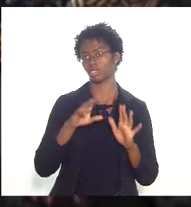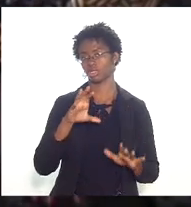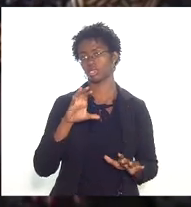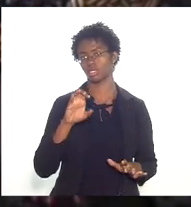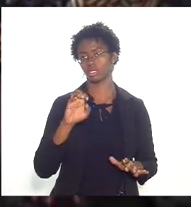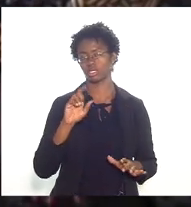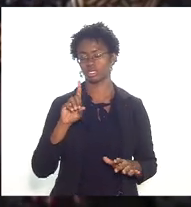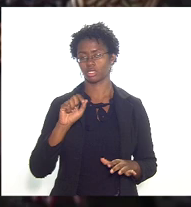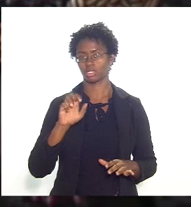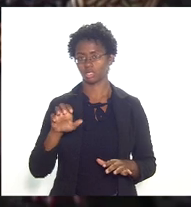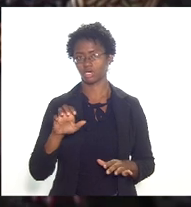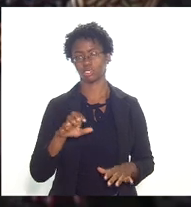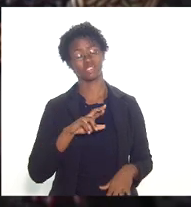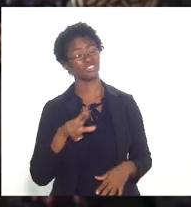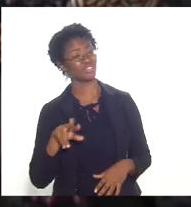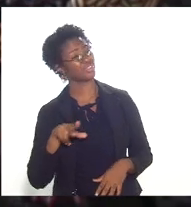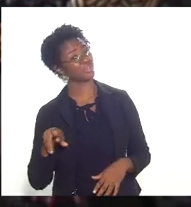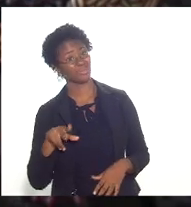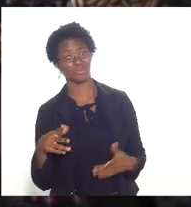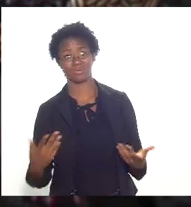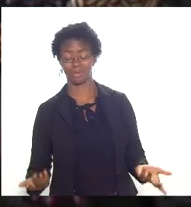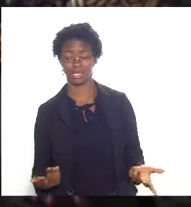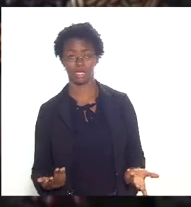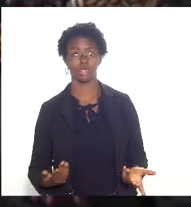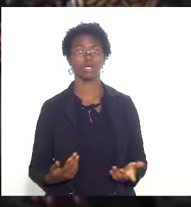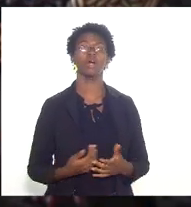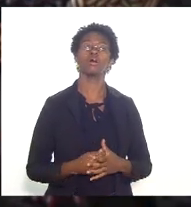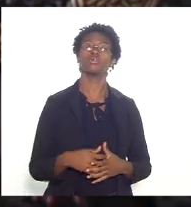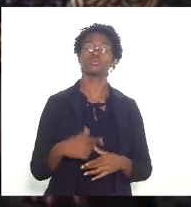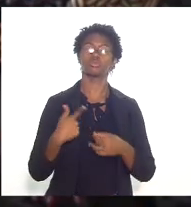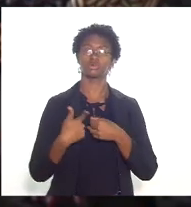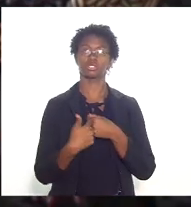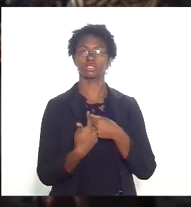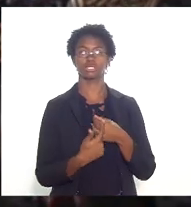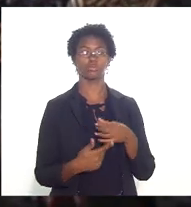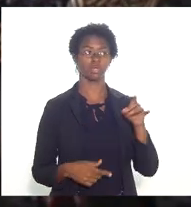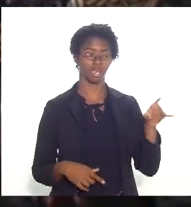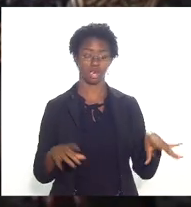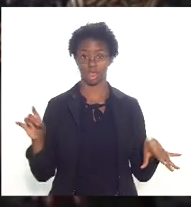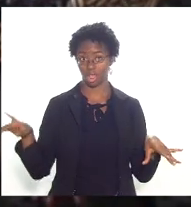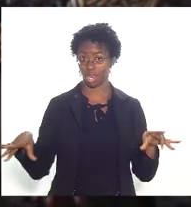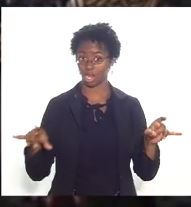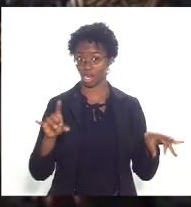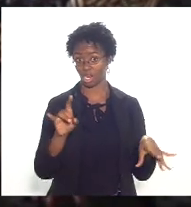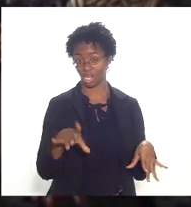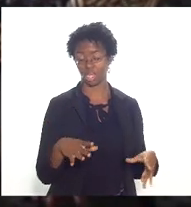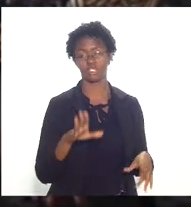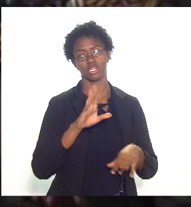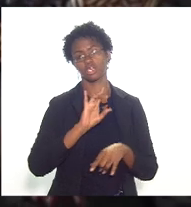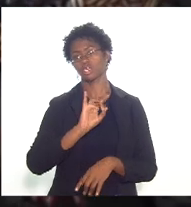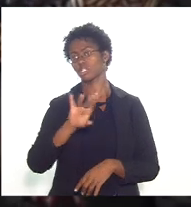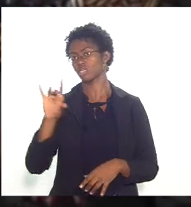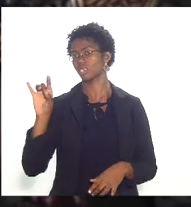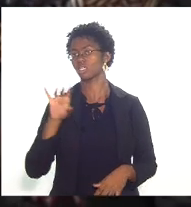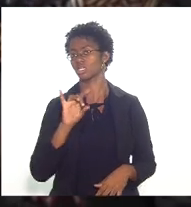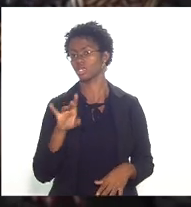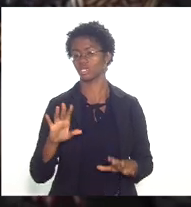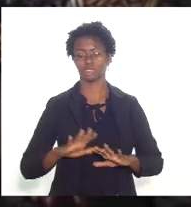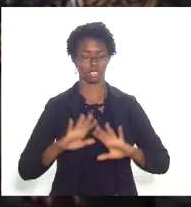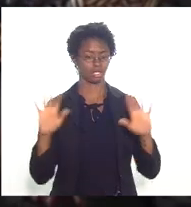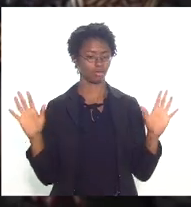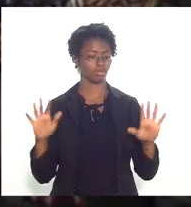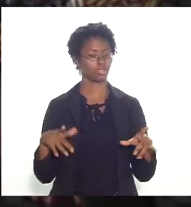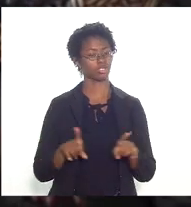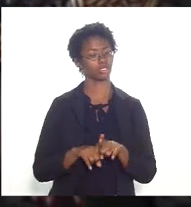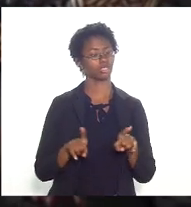se não for pela Cedae município está em disso e vou vender por conta própria E aí o valor da Cedae